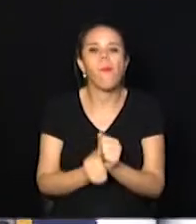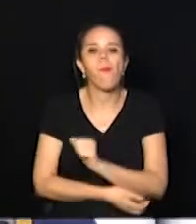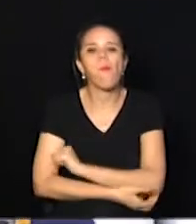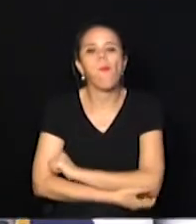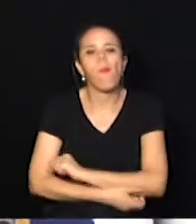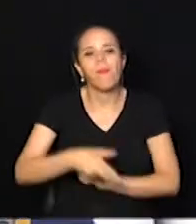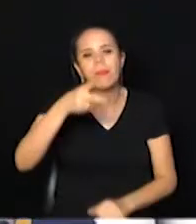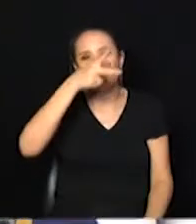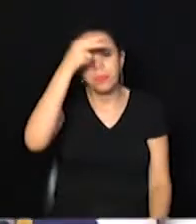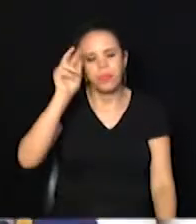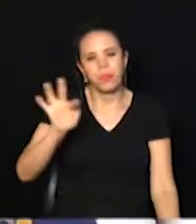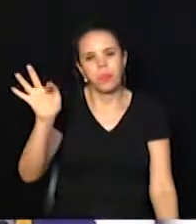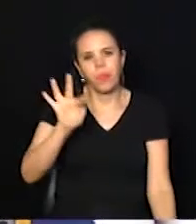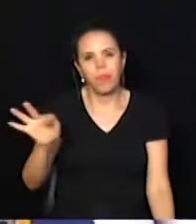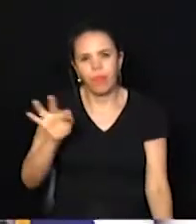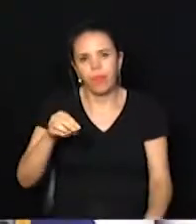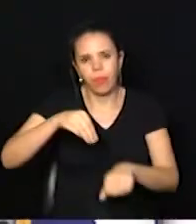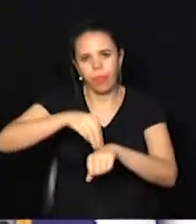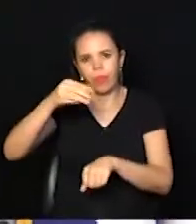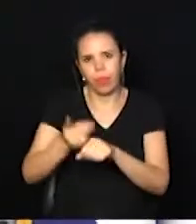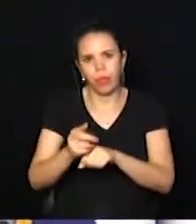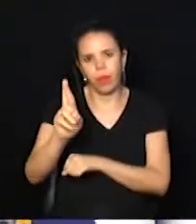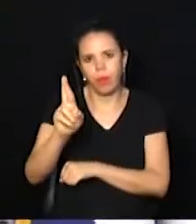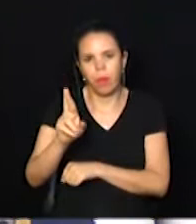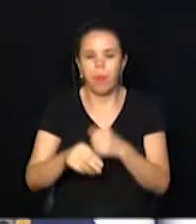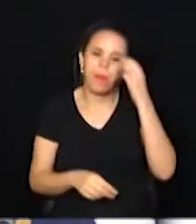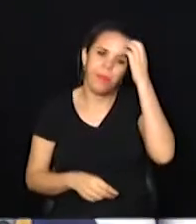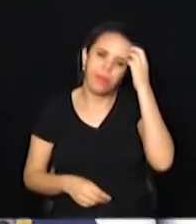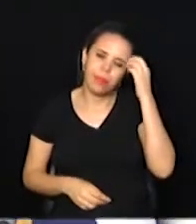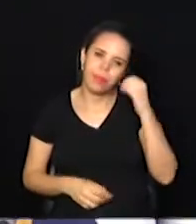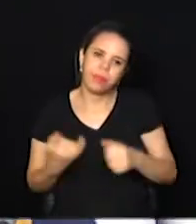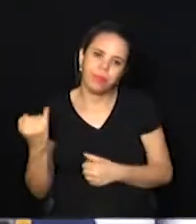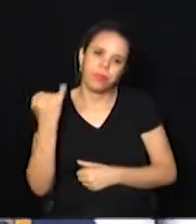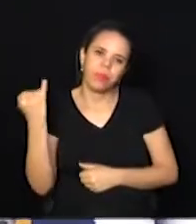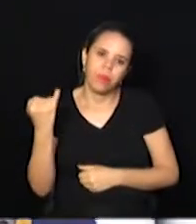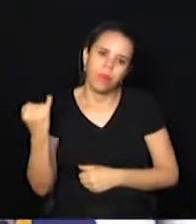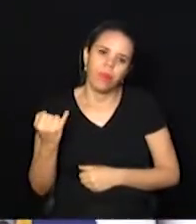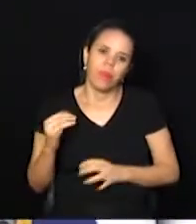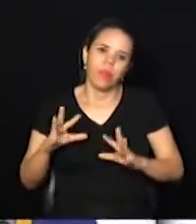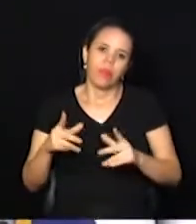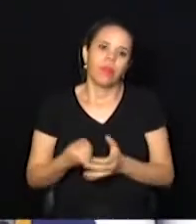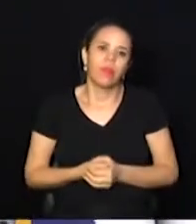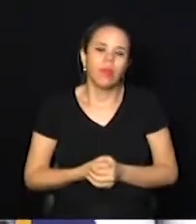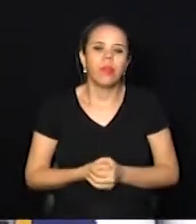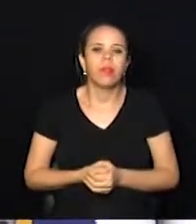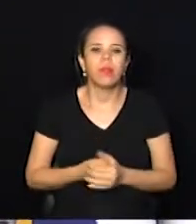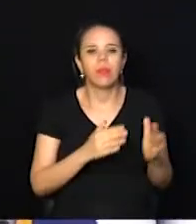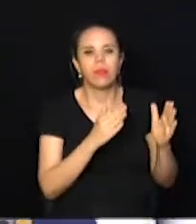academia, no mestrado, no doutorado, um dos pontos muito importantes para todos nós, que era a questão da